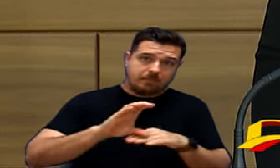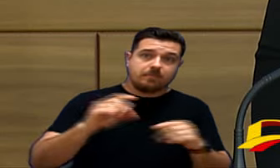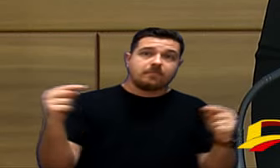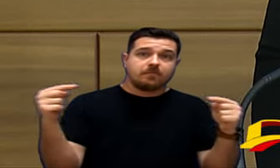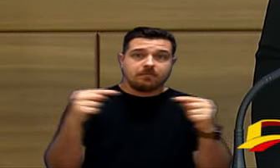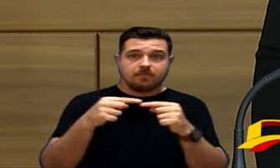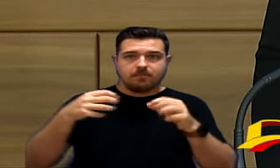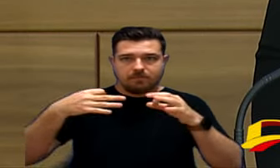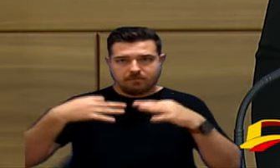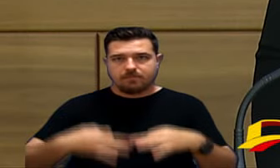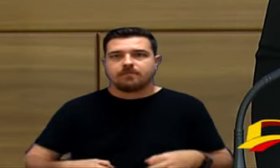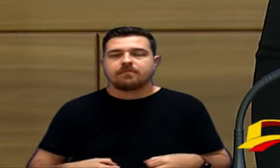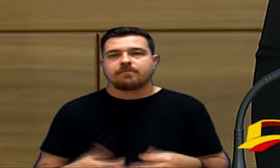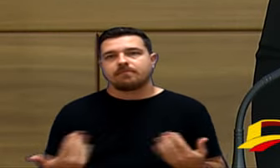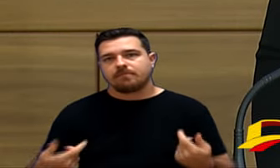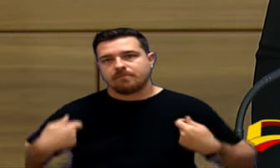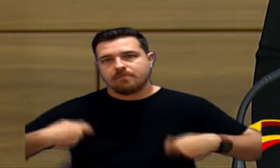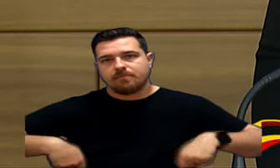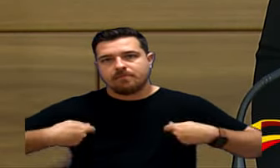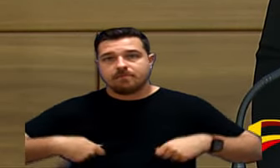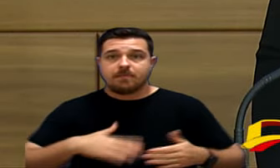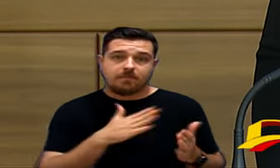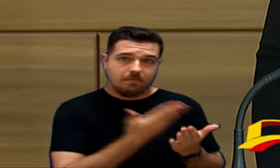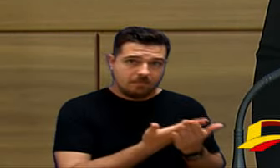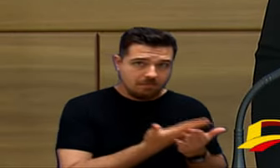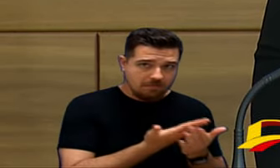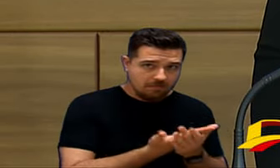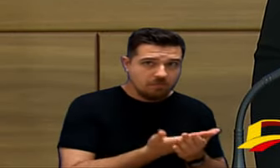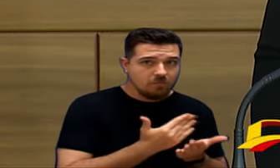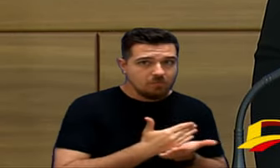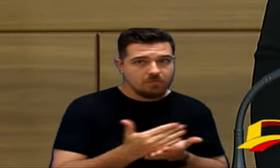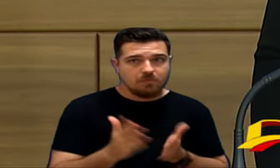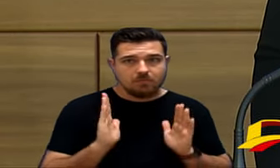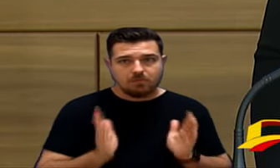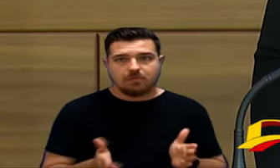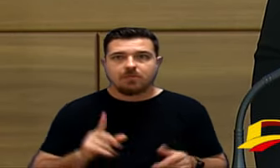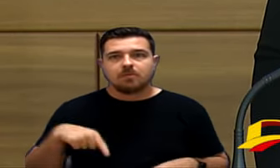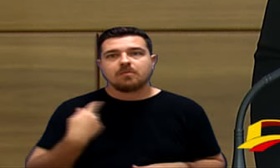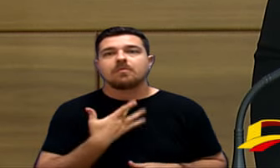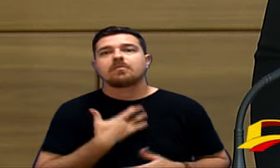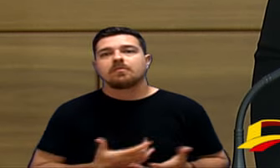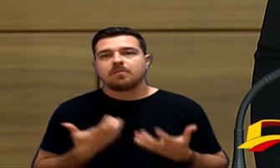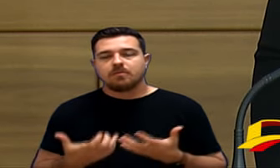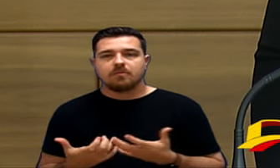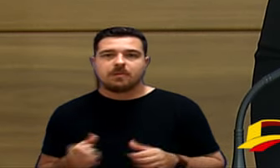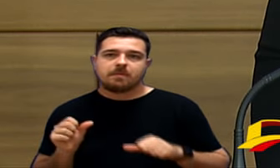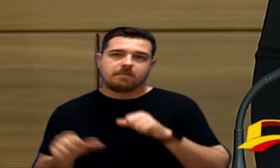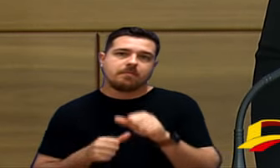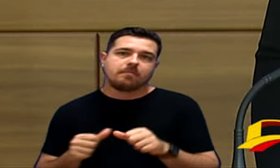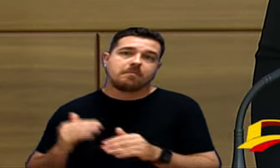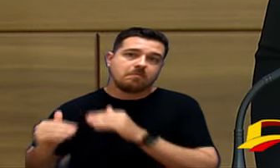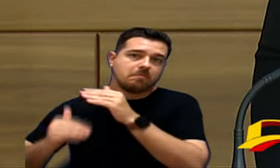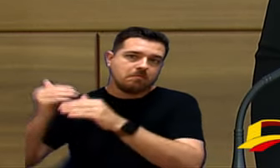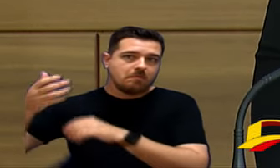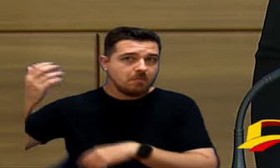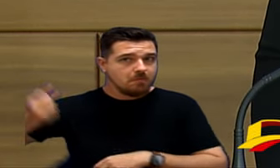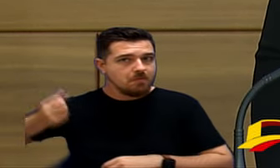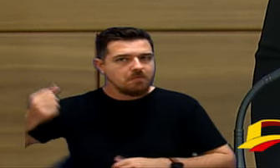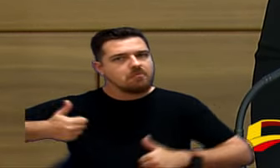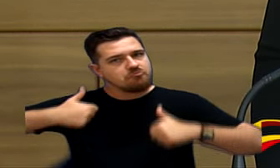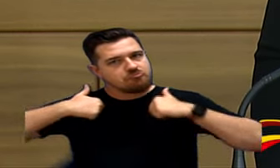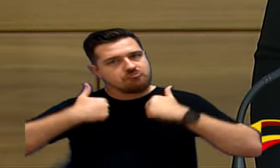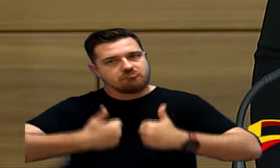então isso tá tá é um estudo em curso né mas a gente gostaria ali pelo menos no final da carreira exemplo da Polícia